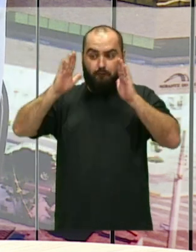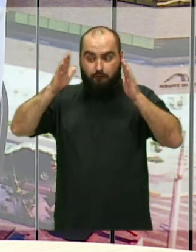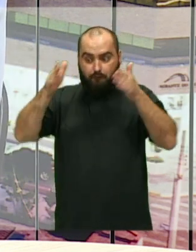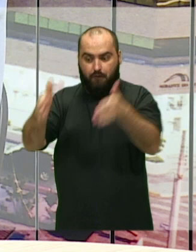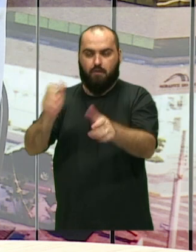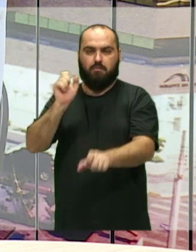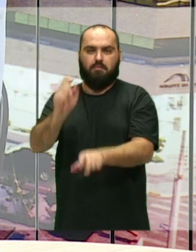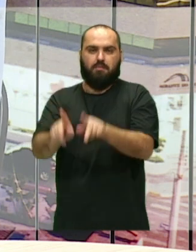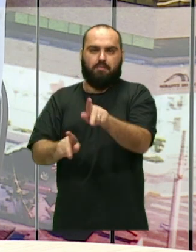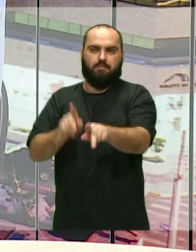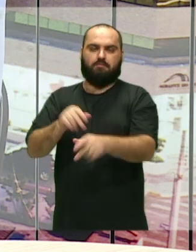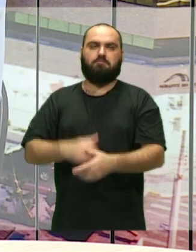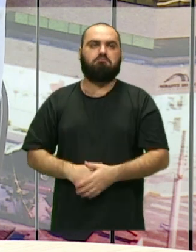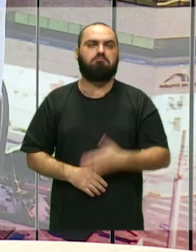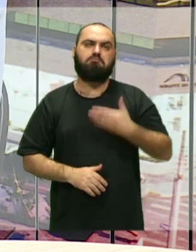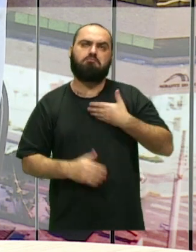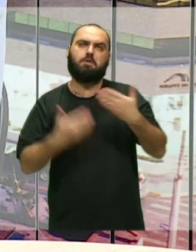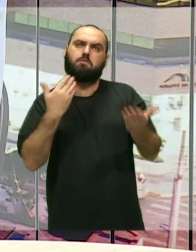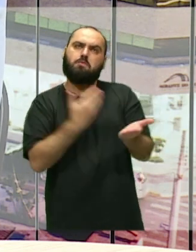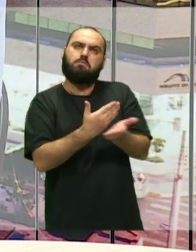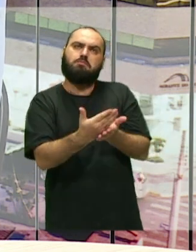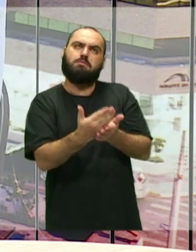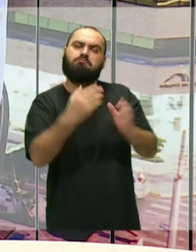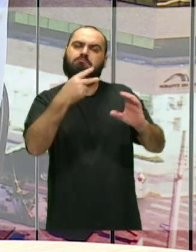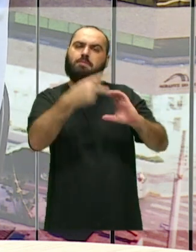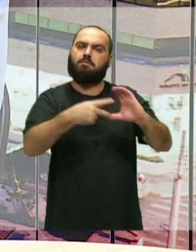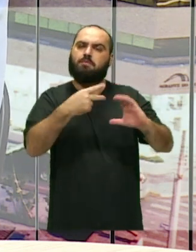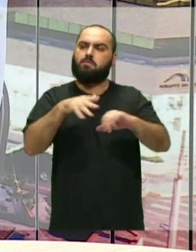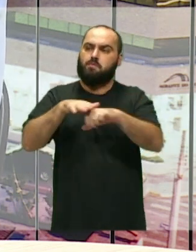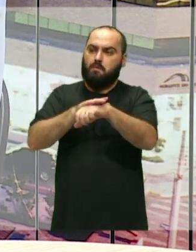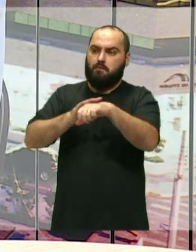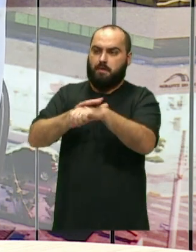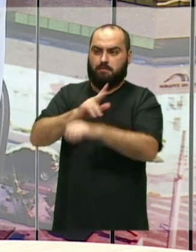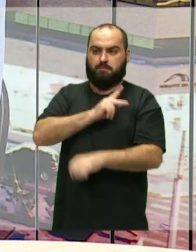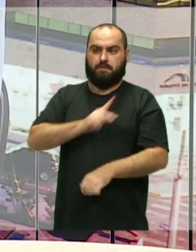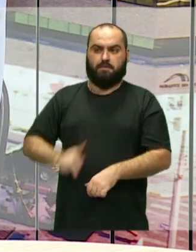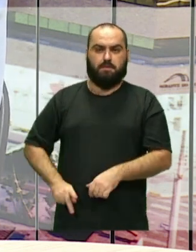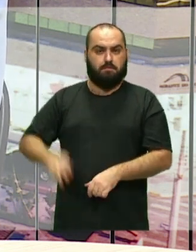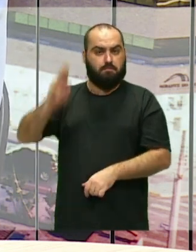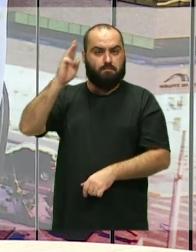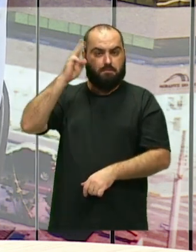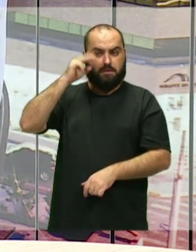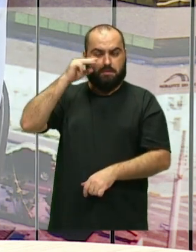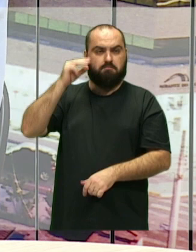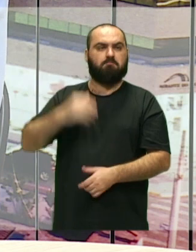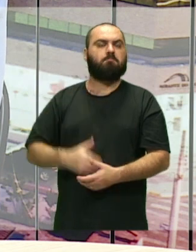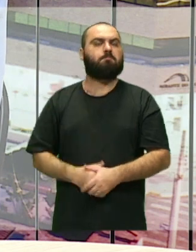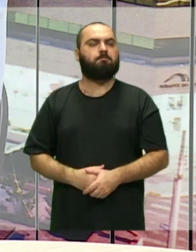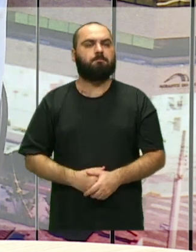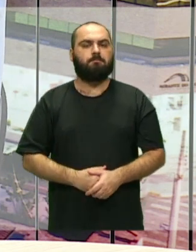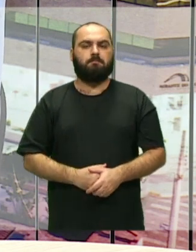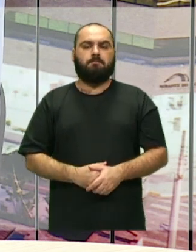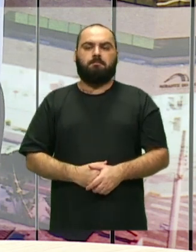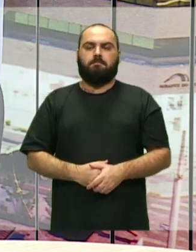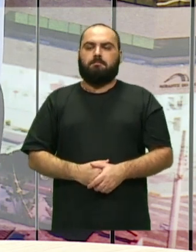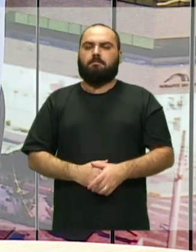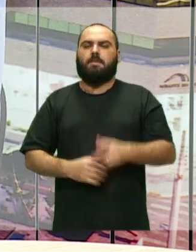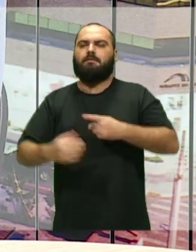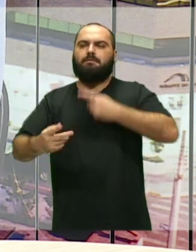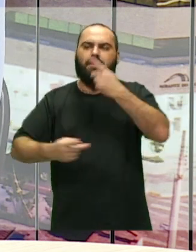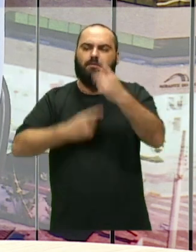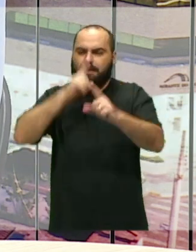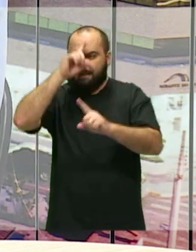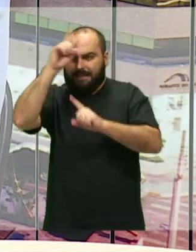população desde que entrei nessa casa em conversas com o nosso Presidente Marcelo Werner a gente tem falado sobre essa ideia